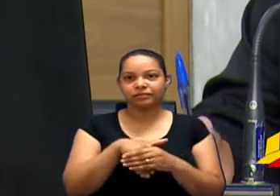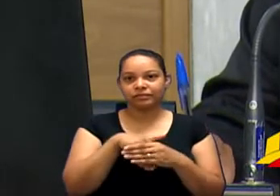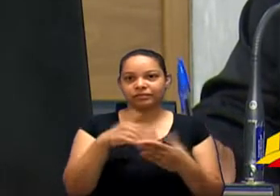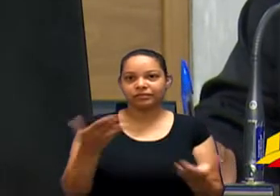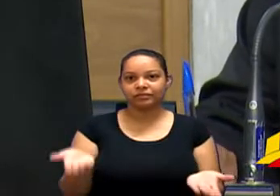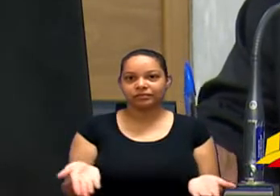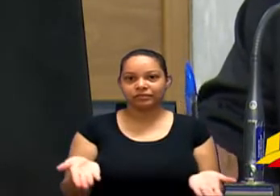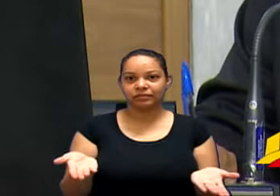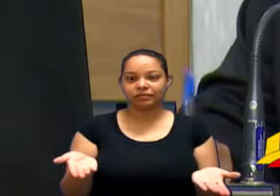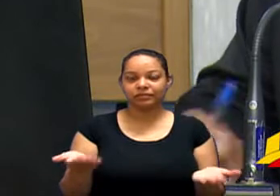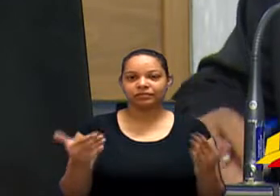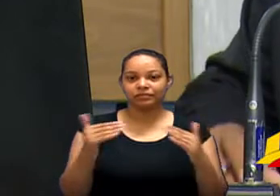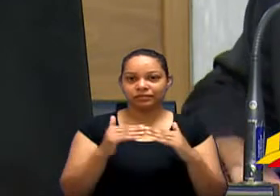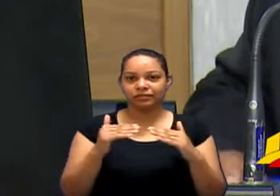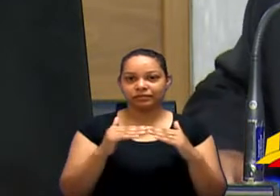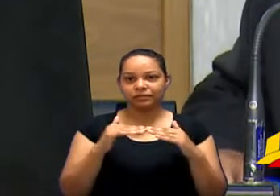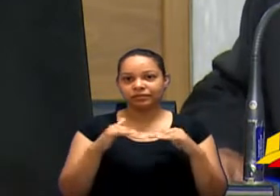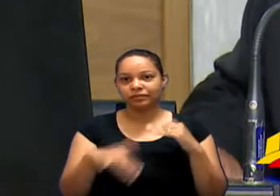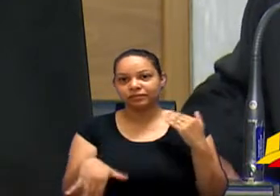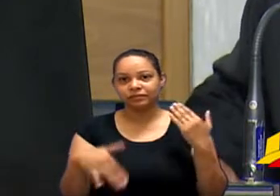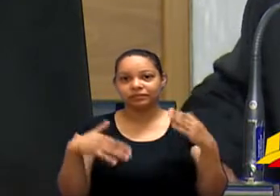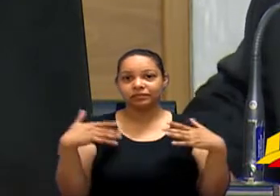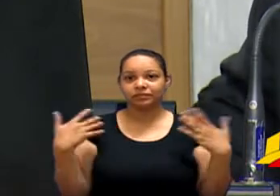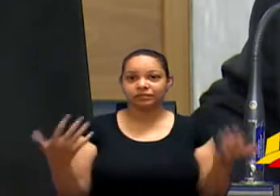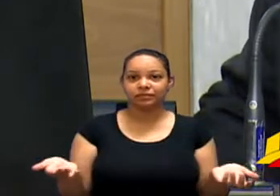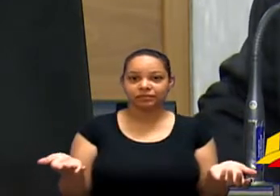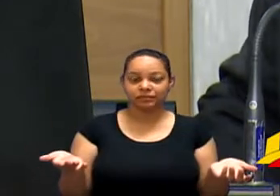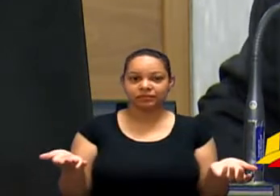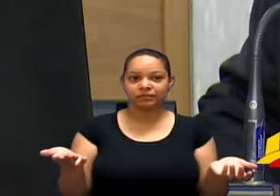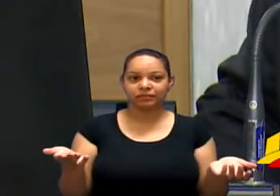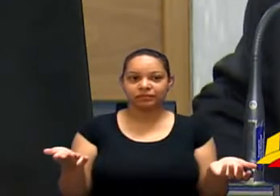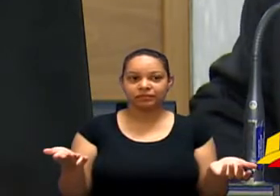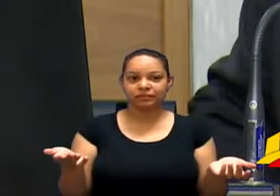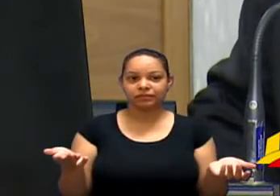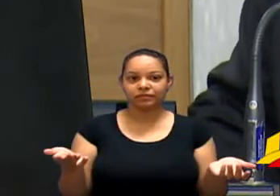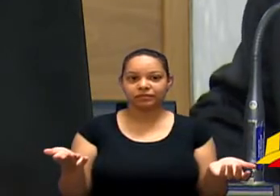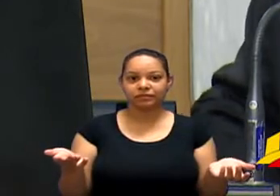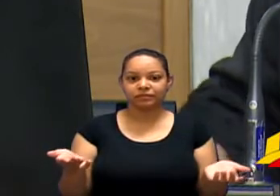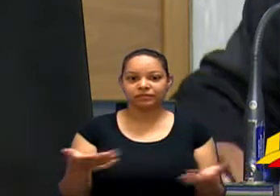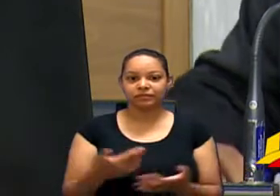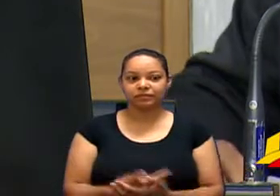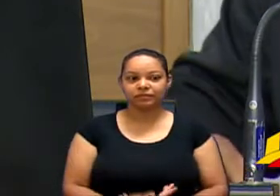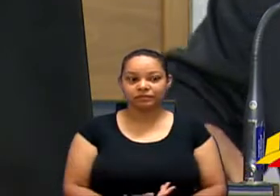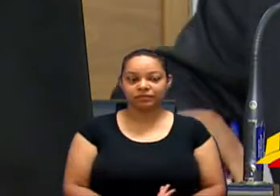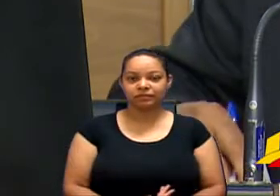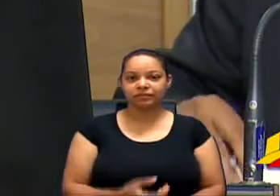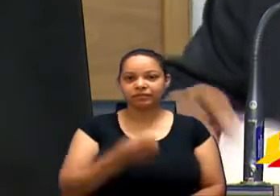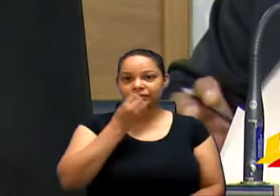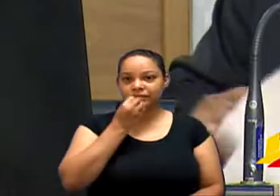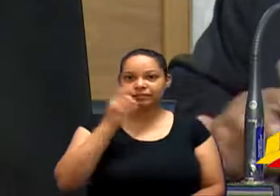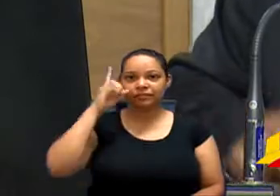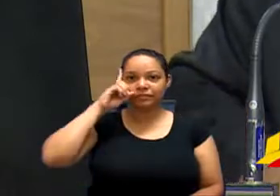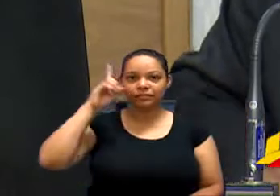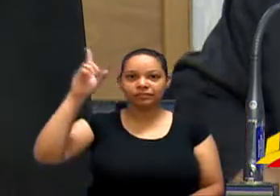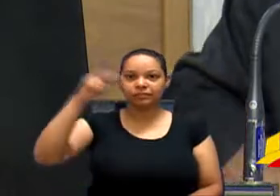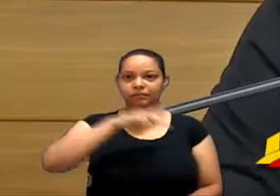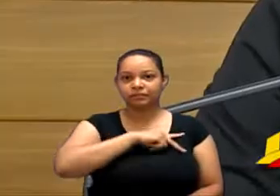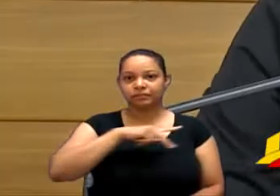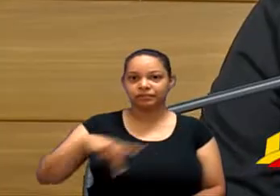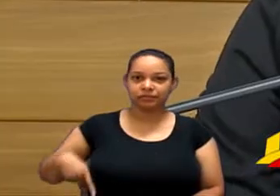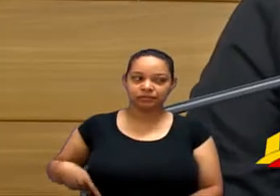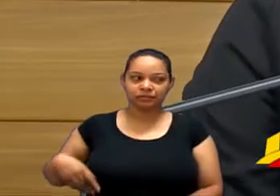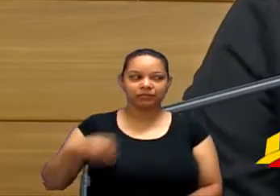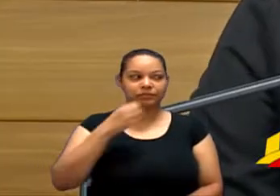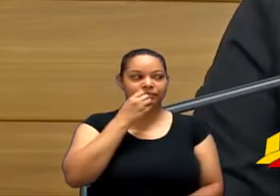Concórdia Como estão aprovado Nossa secretário fará a leitura do expediente externa Bom dia presidente Bom dia